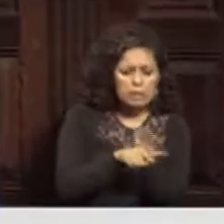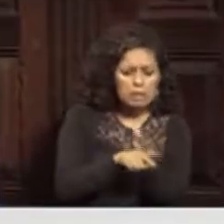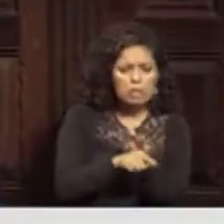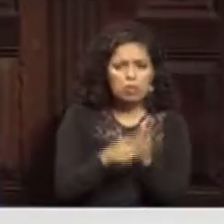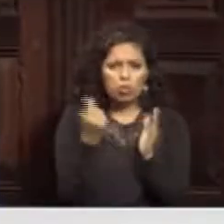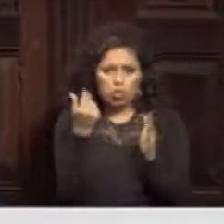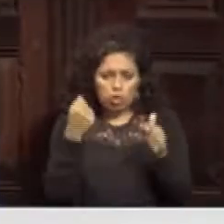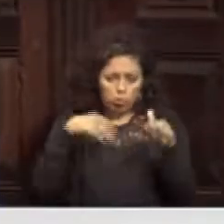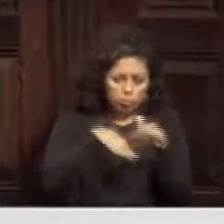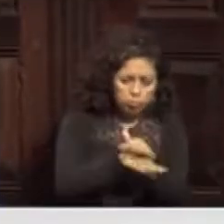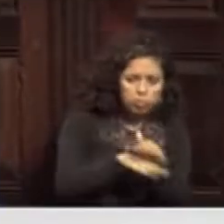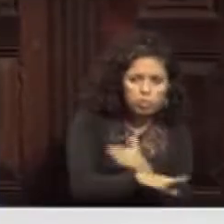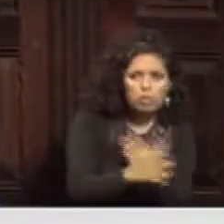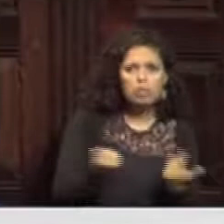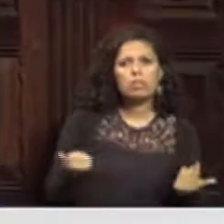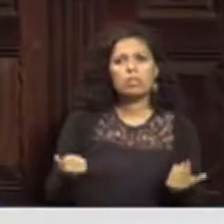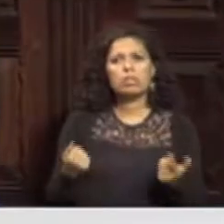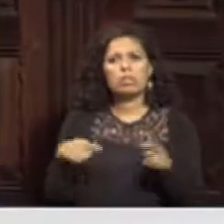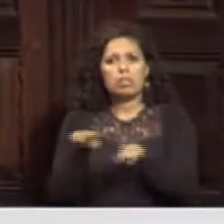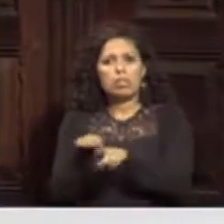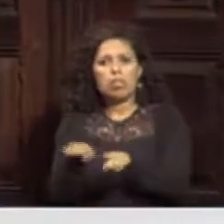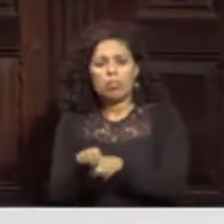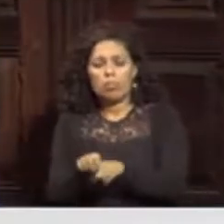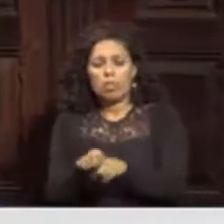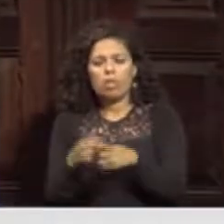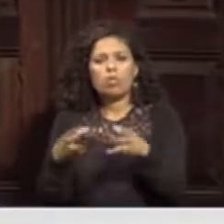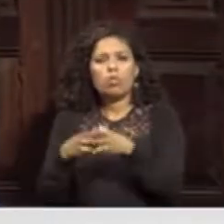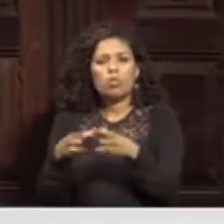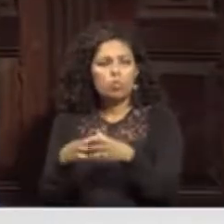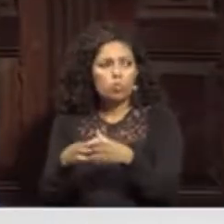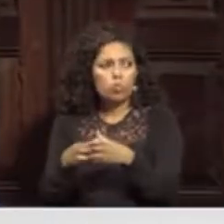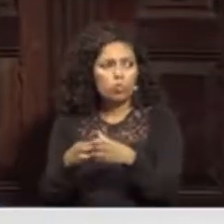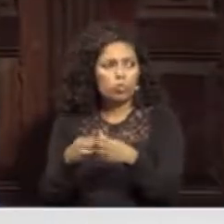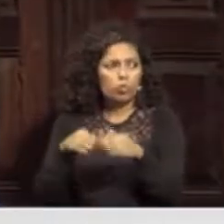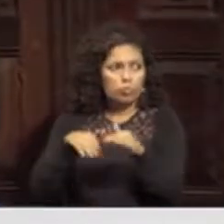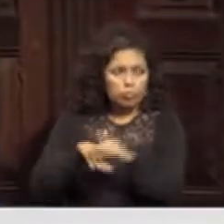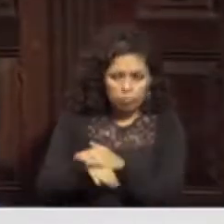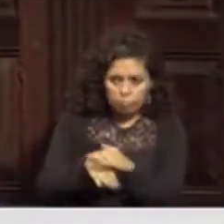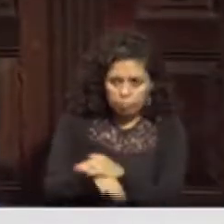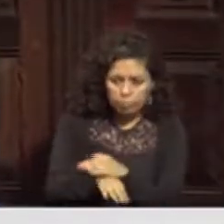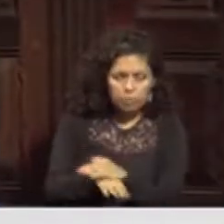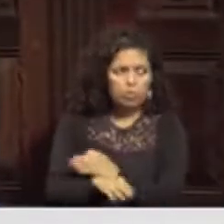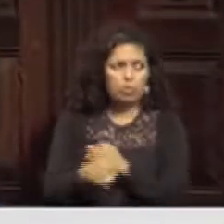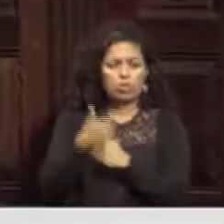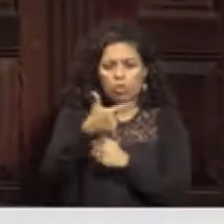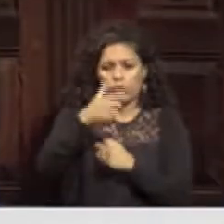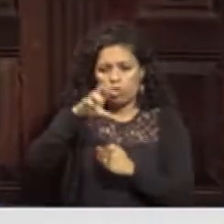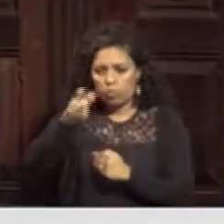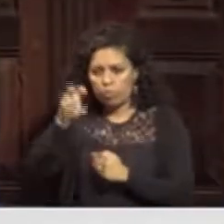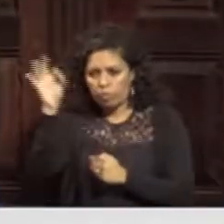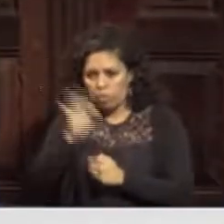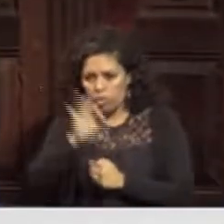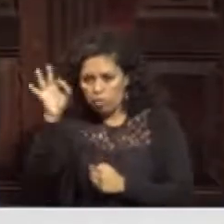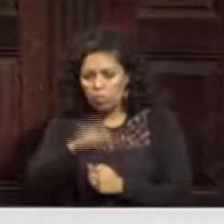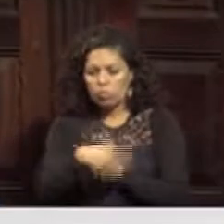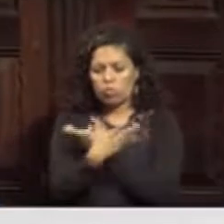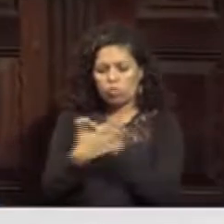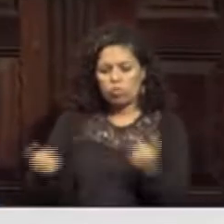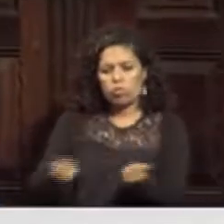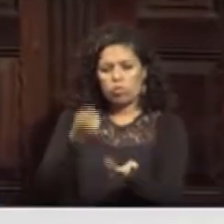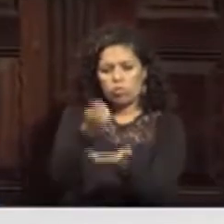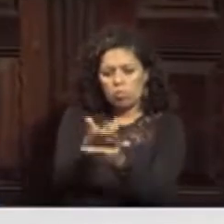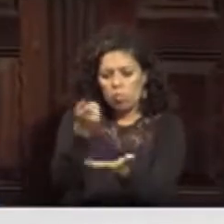Social, como também não cumpriu o investimento necessário mínimo de 25% das